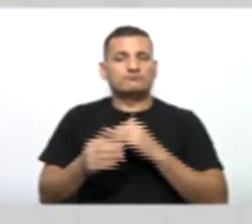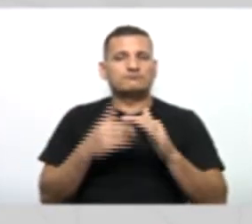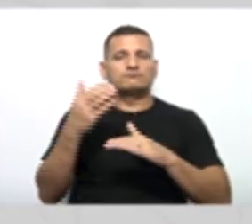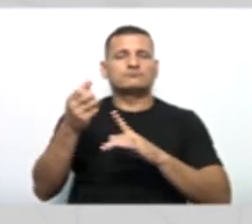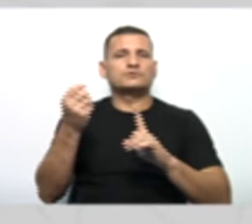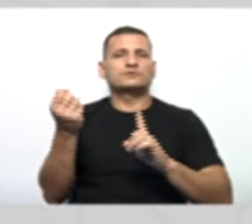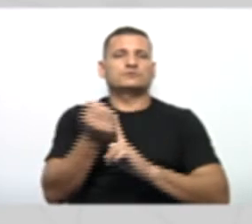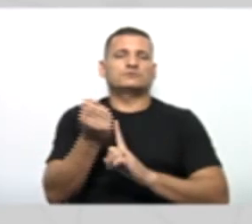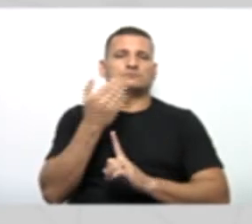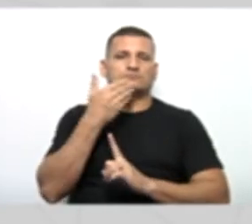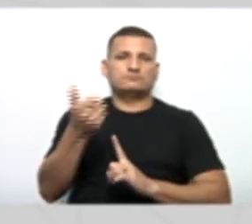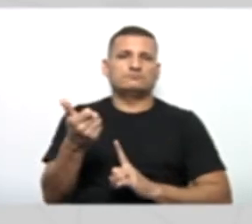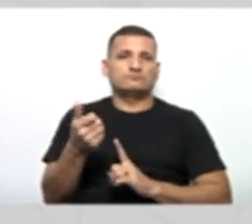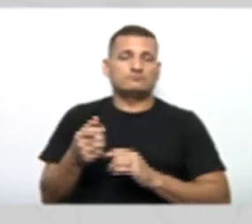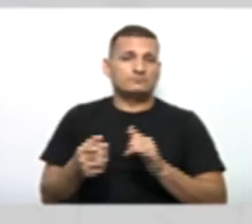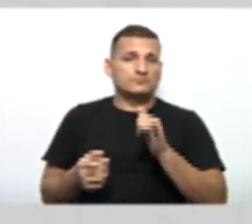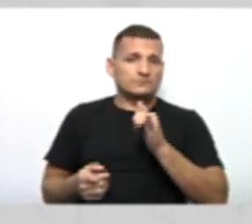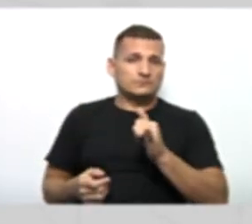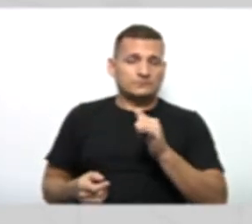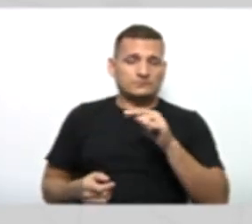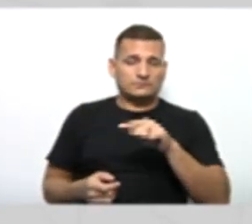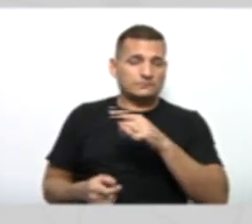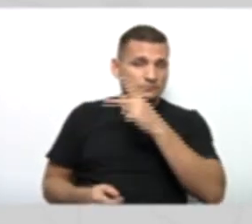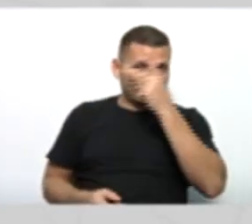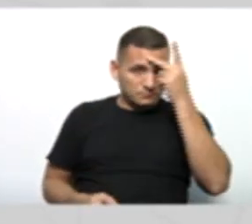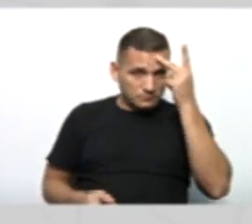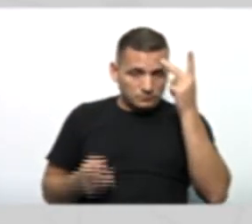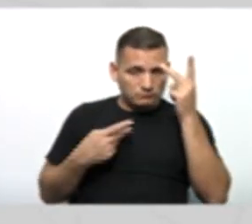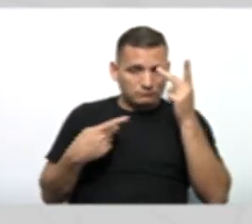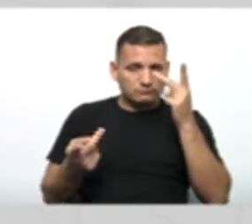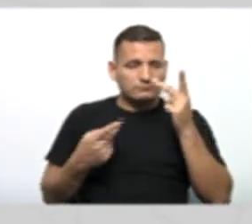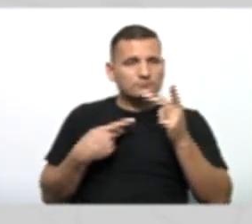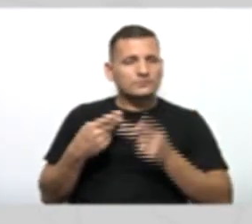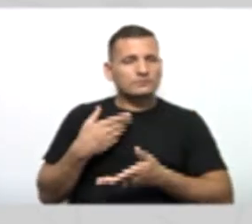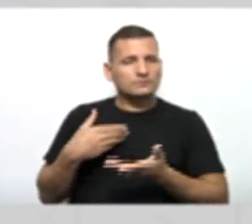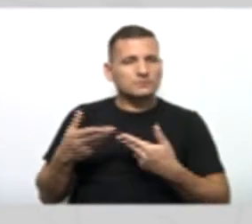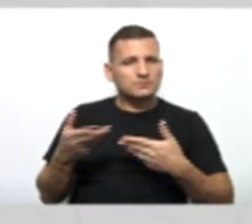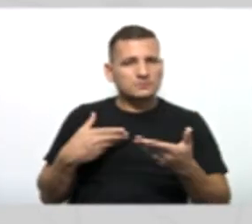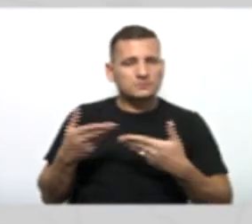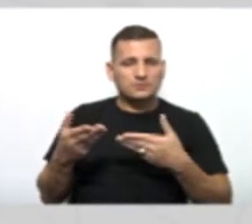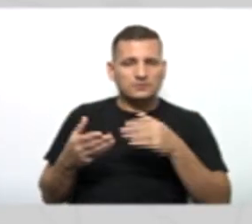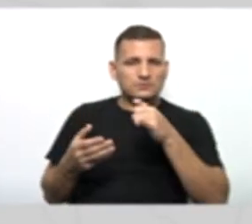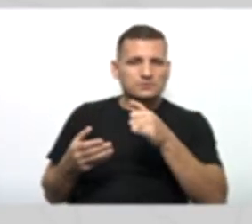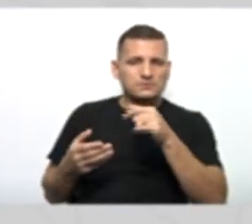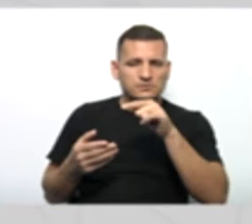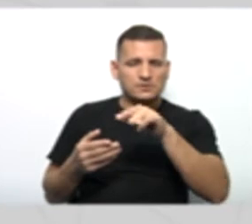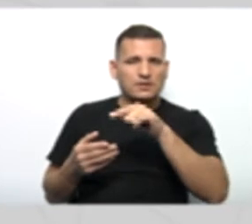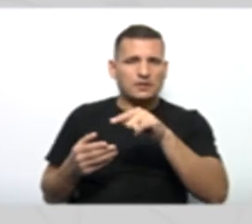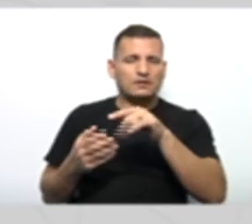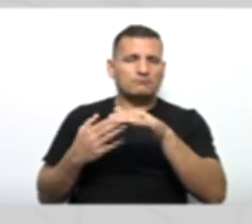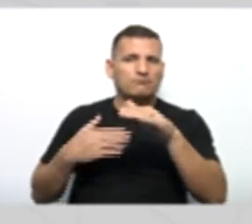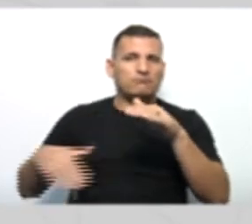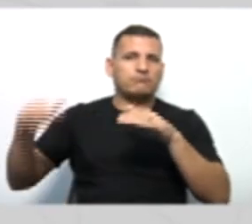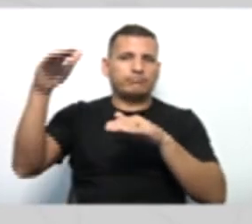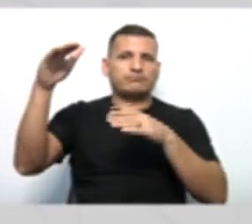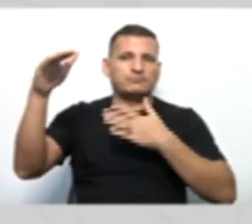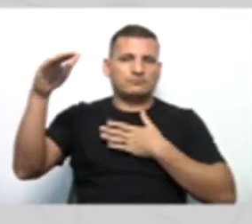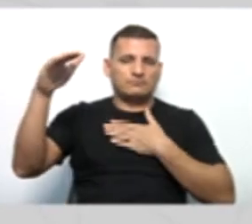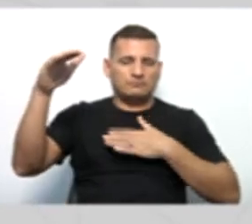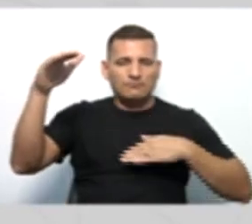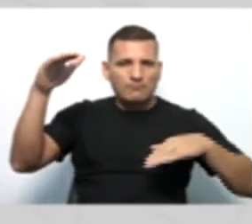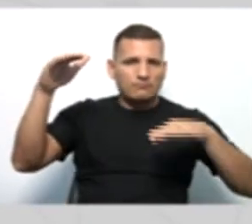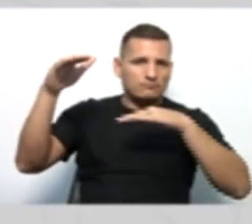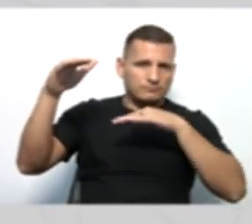melhor e a partir do momento que aquela pessoa com quem eu convivo pelo simples fato dela estar numa posição hierárquica superior